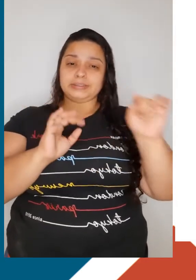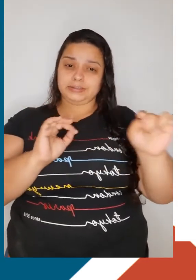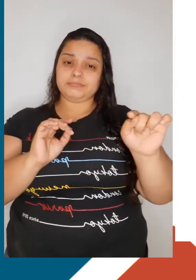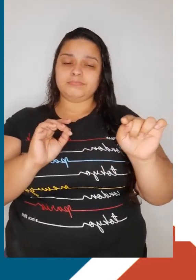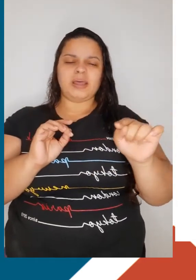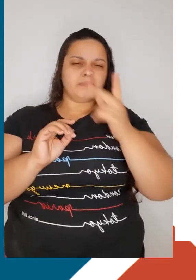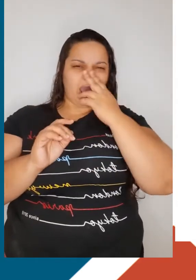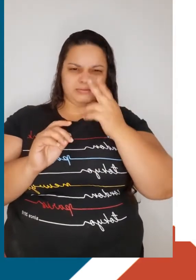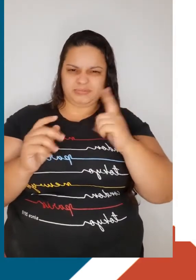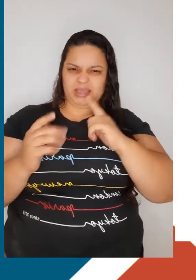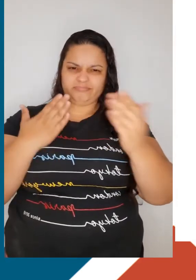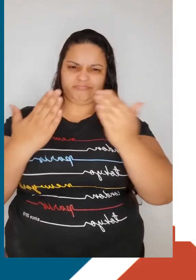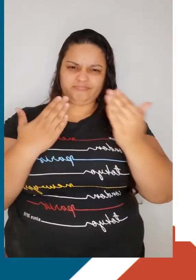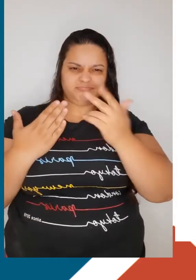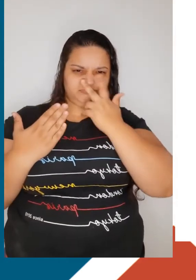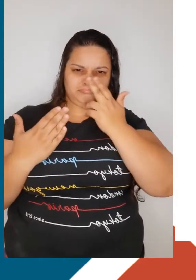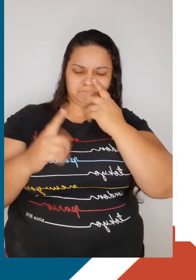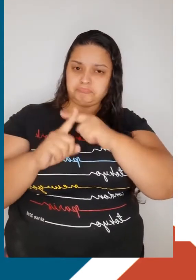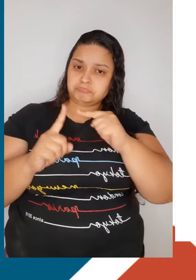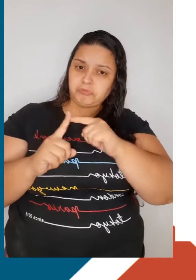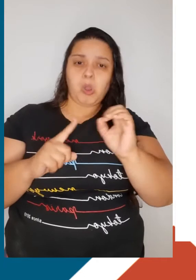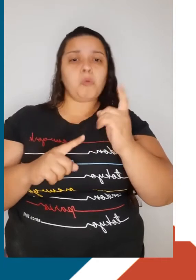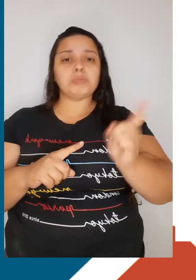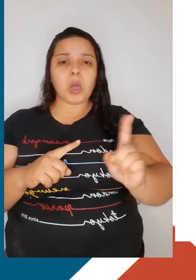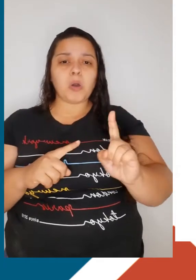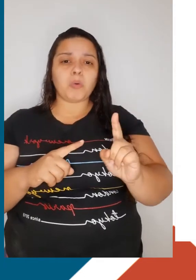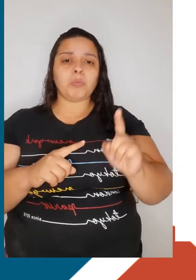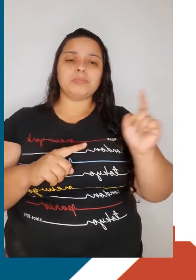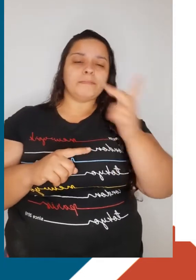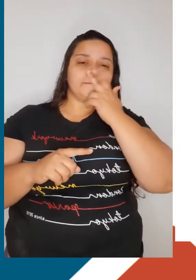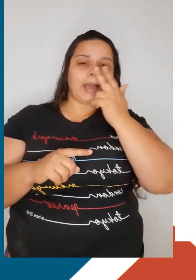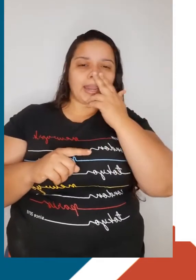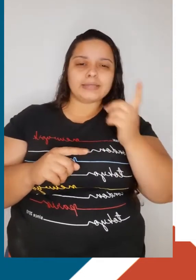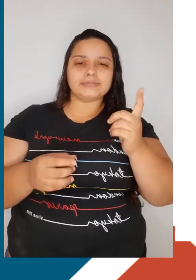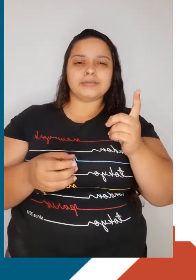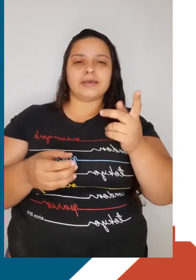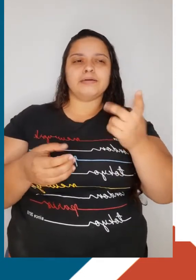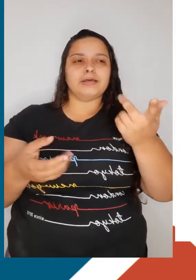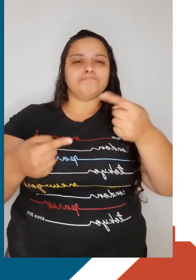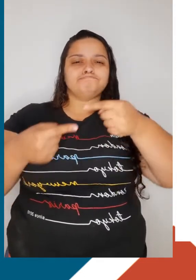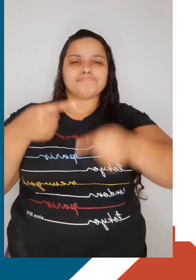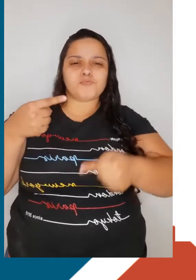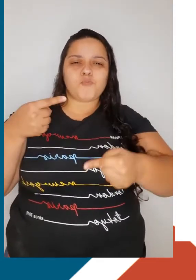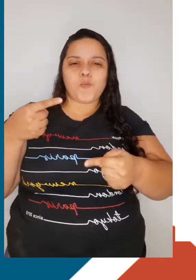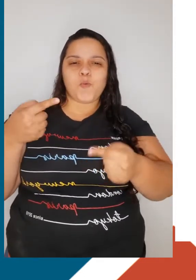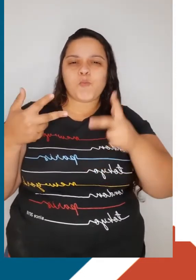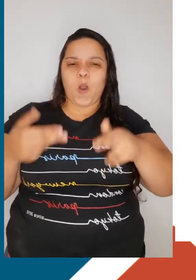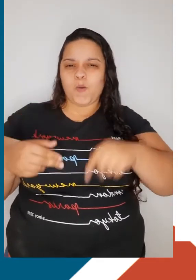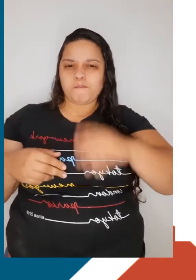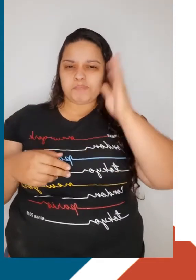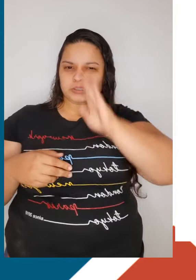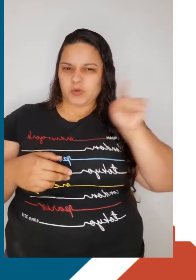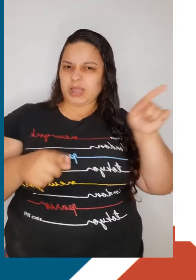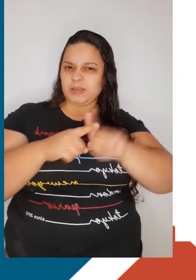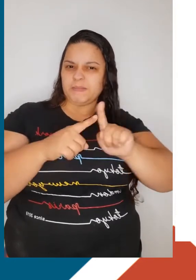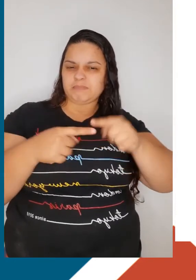México, será que é possível estabelecer semelhanças sobre a narrativa acerca do processo de separação da metrópole com a que foi retratada por Pedro Américo